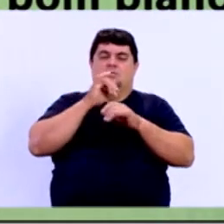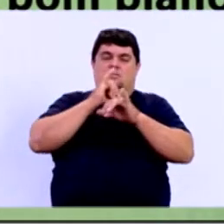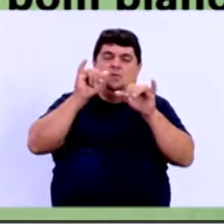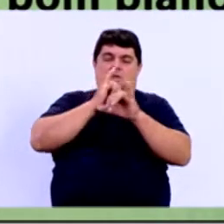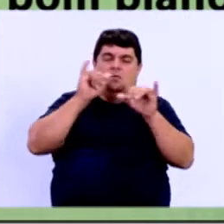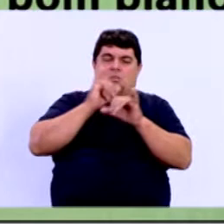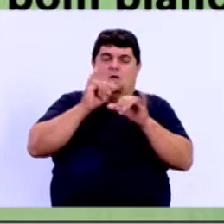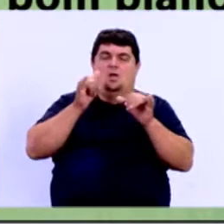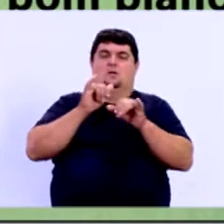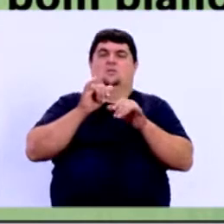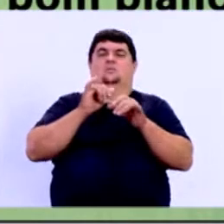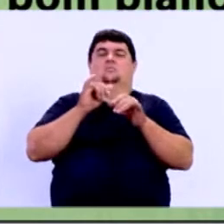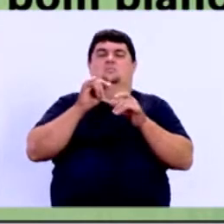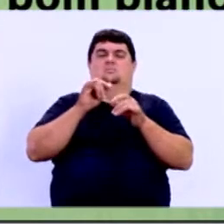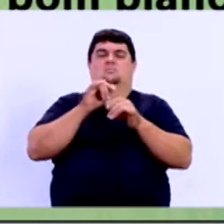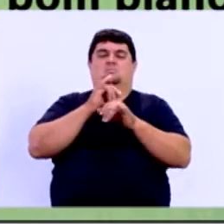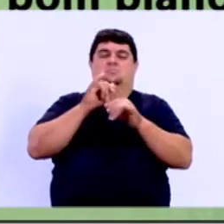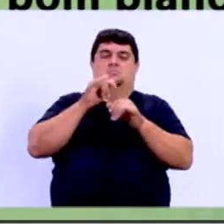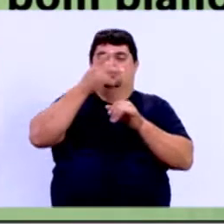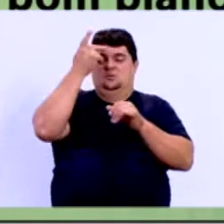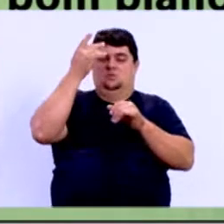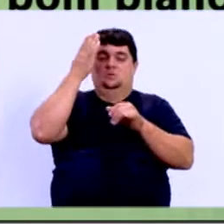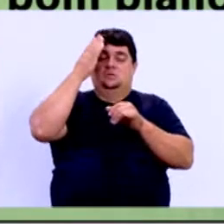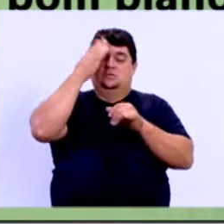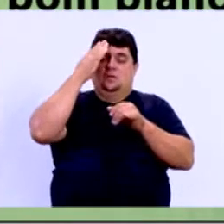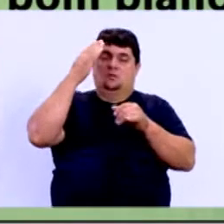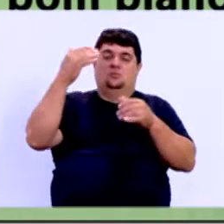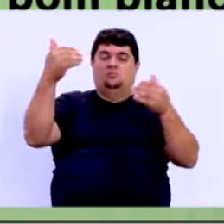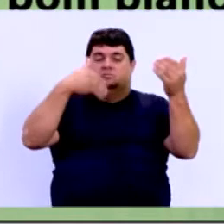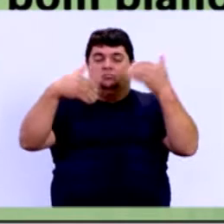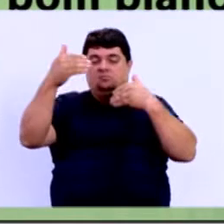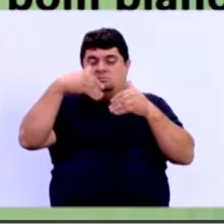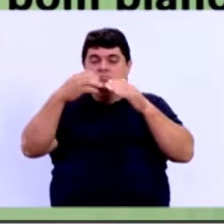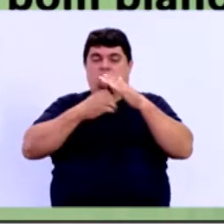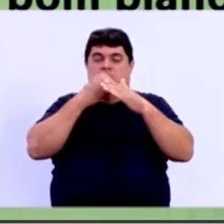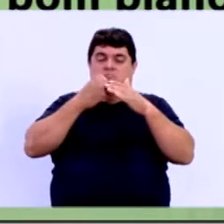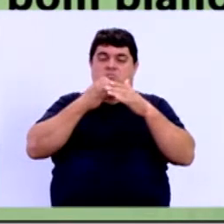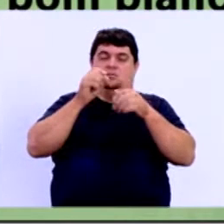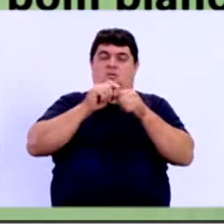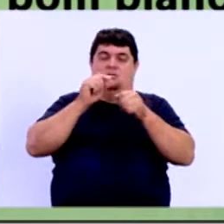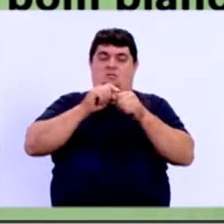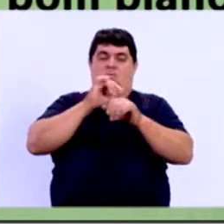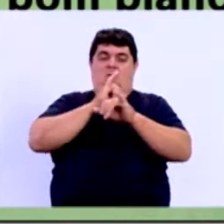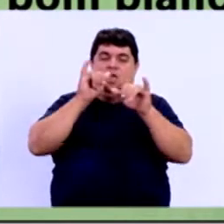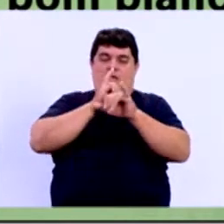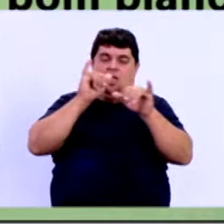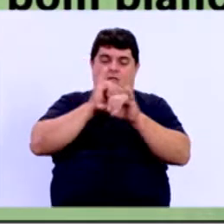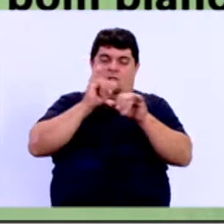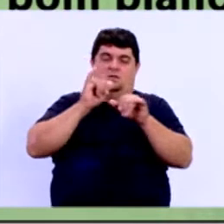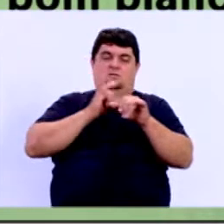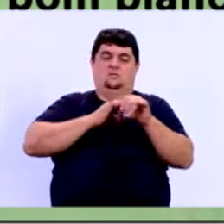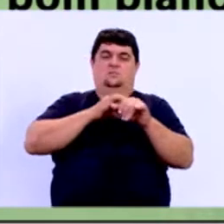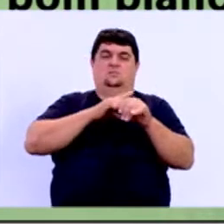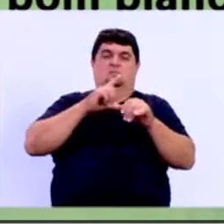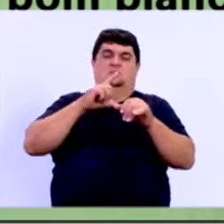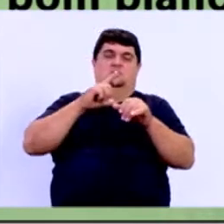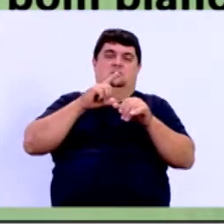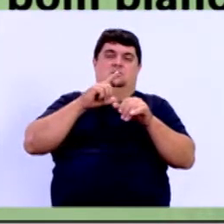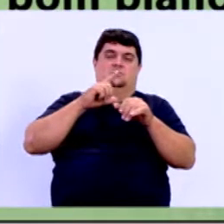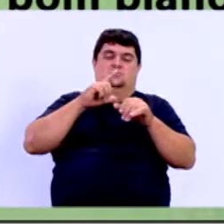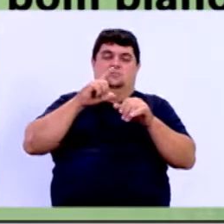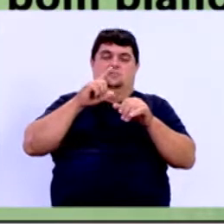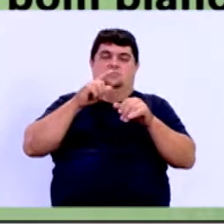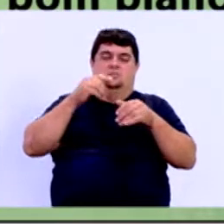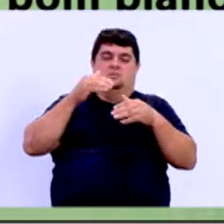marketing. Então, o trabalho de marketing, né, faz propaganda, faz publicidade acerca de um produto